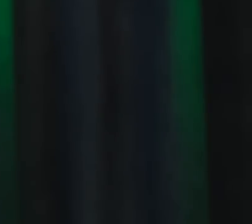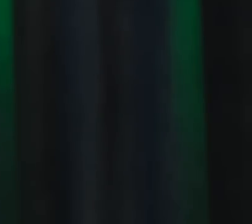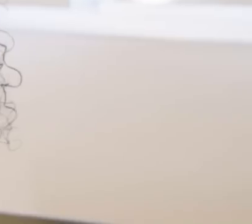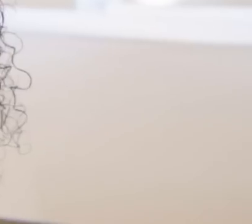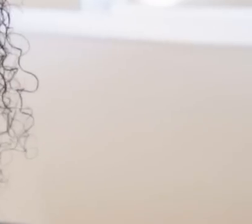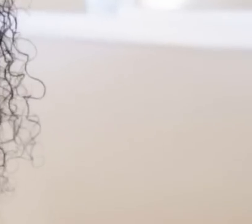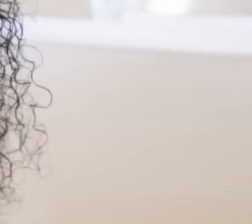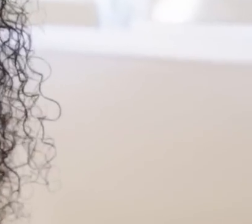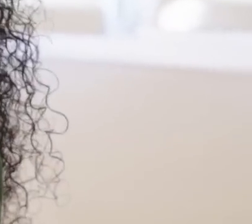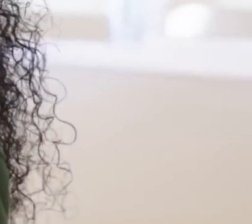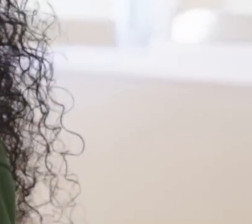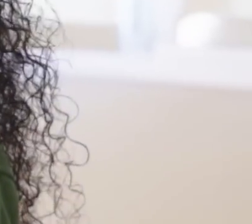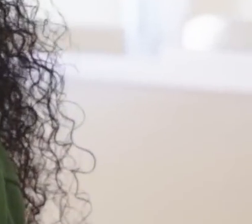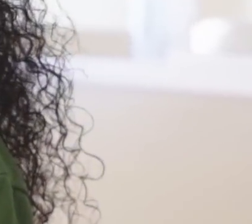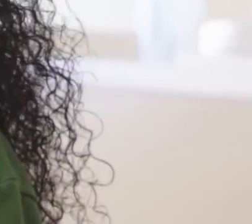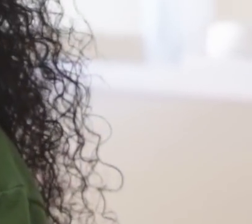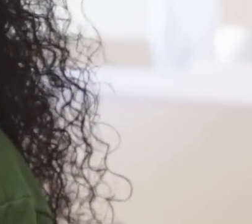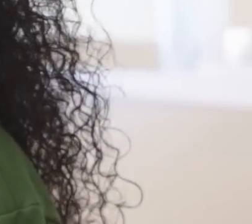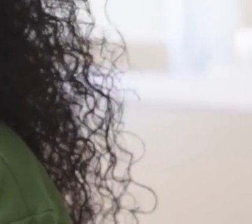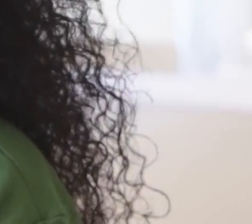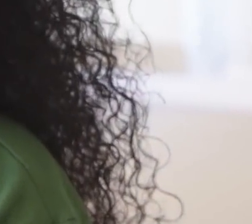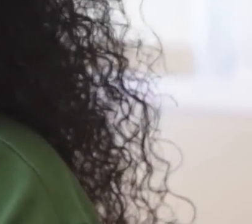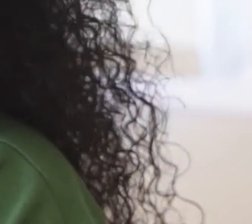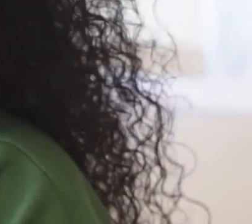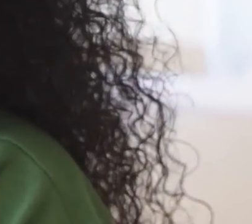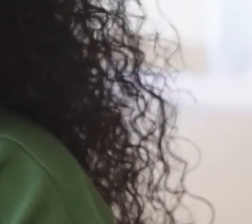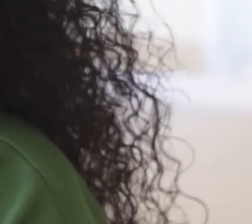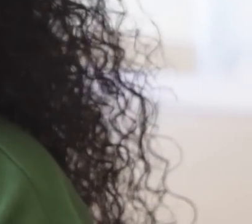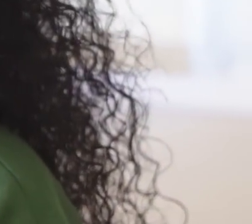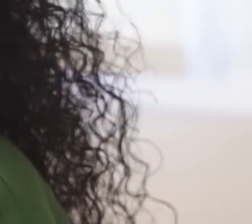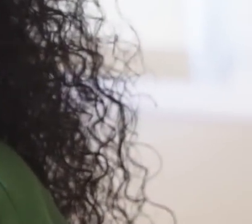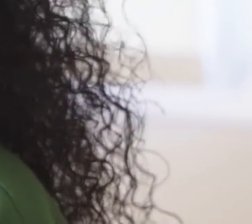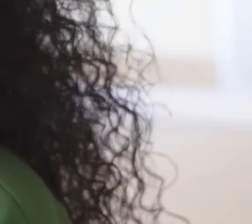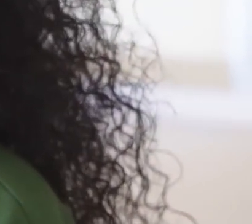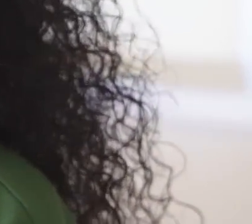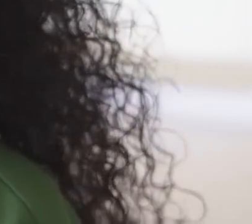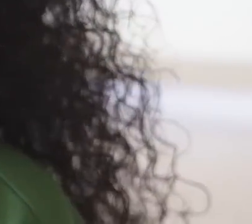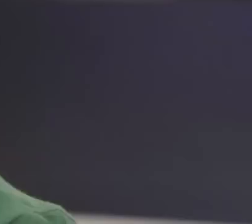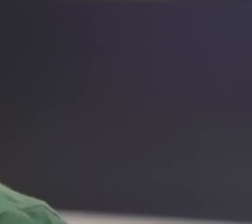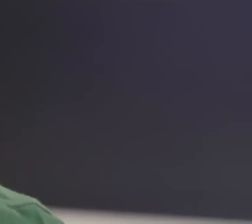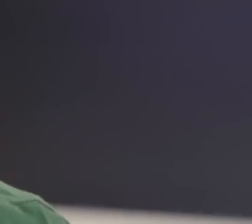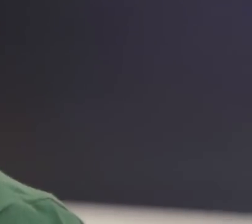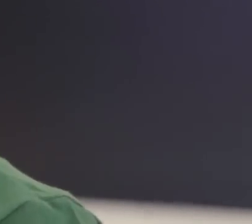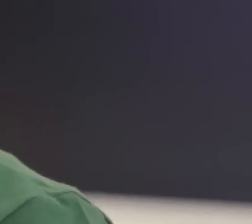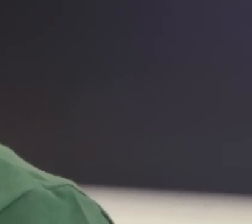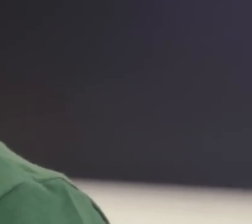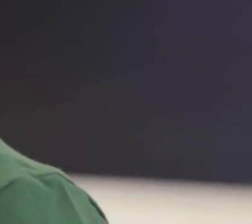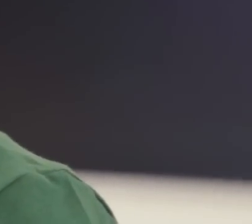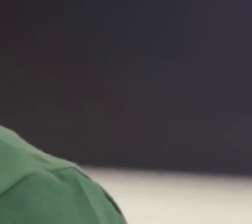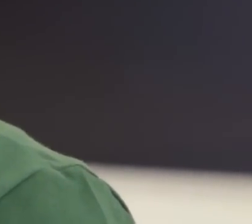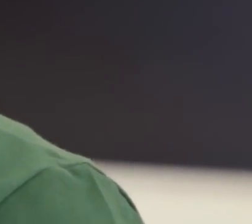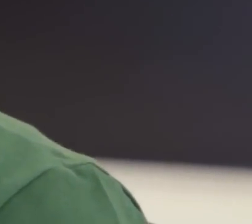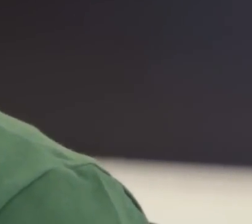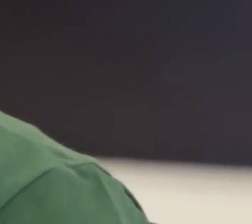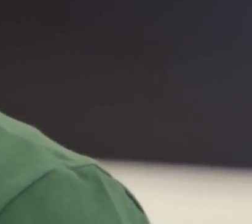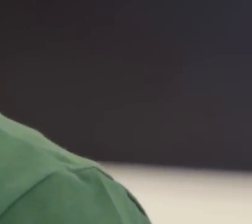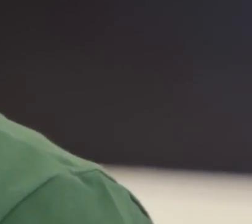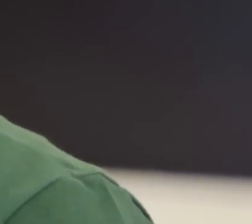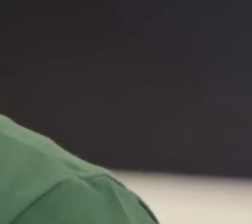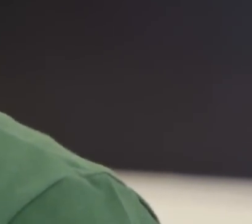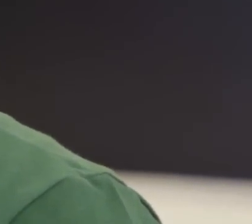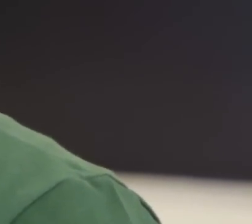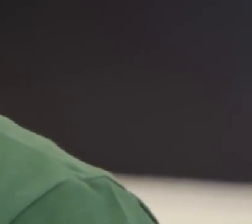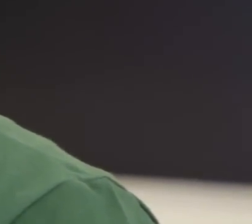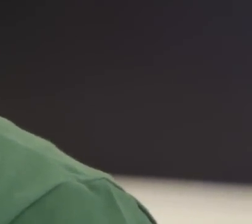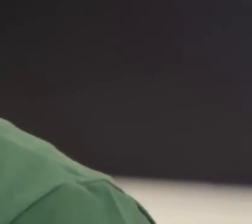não consegue separar né Ou nem quer mais separar acho que a gente aprendeu ao longo do tempo que você não deixa o crachá para fora quando chega em casa